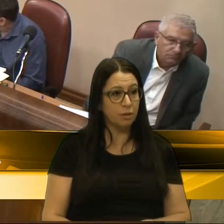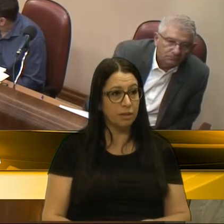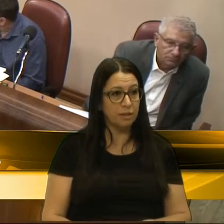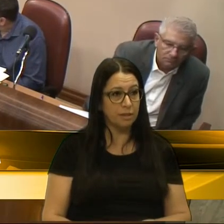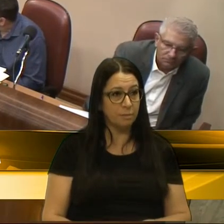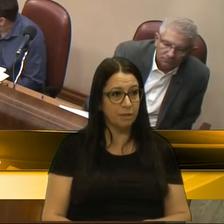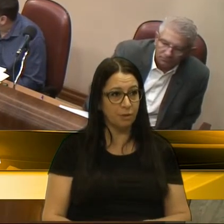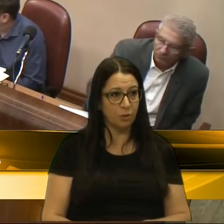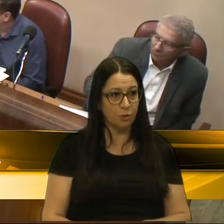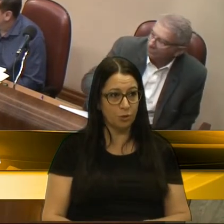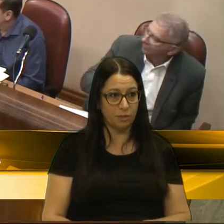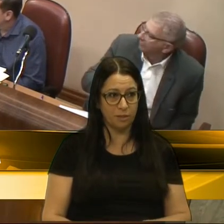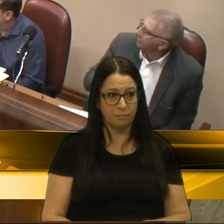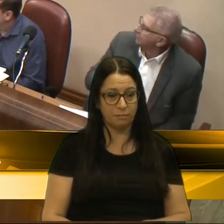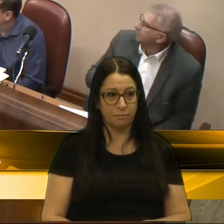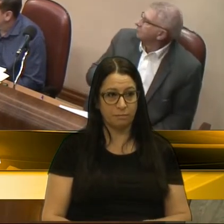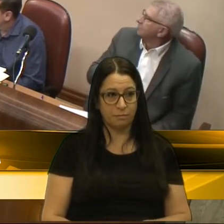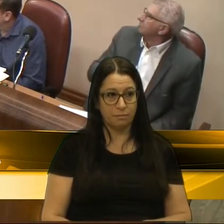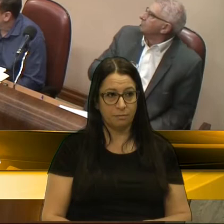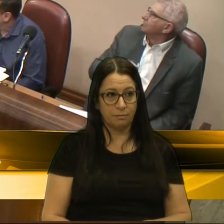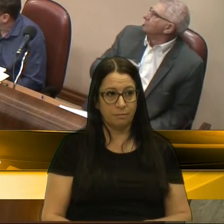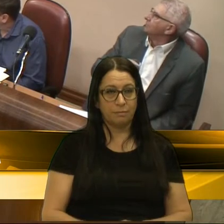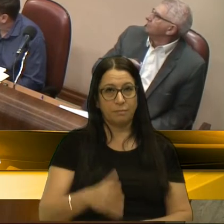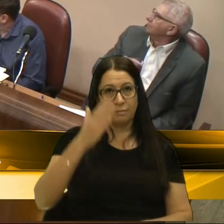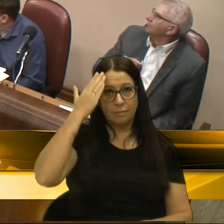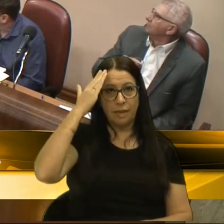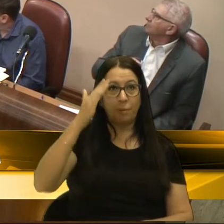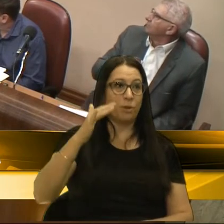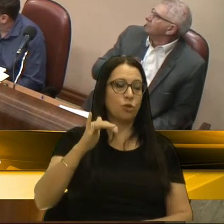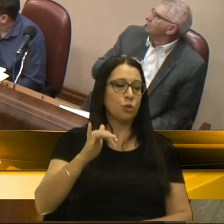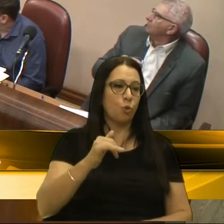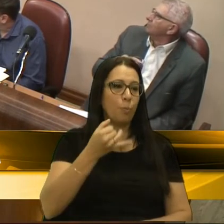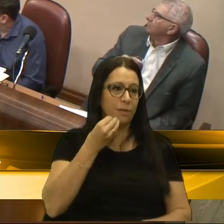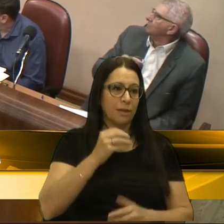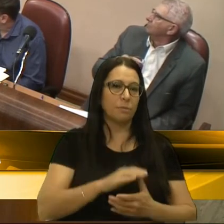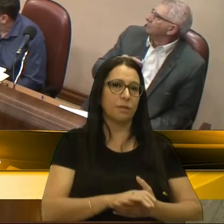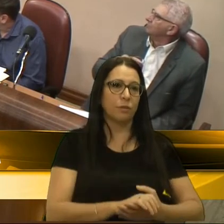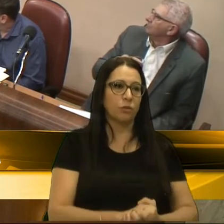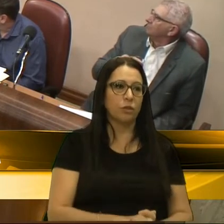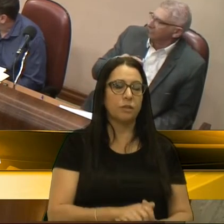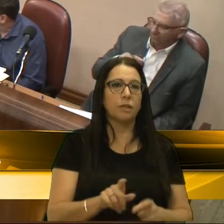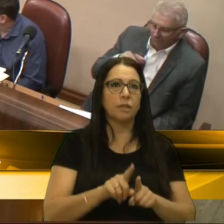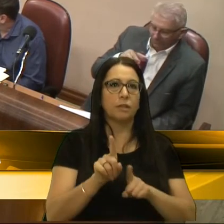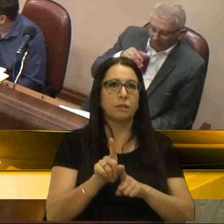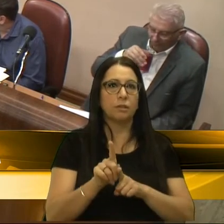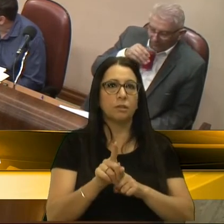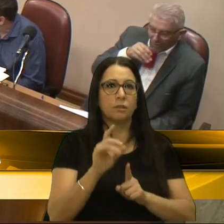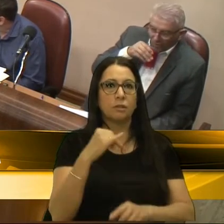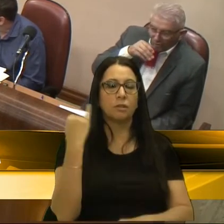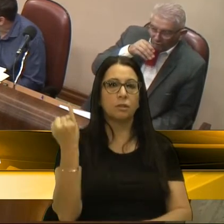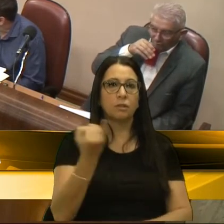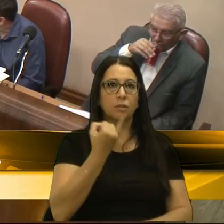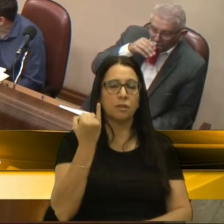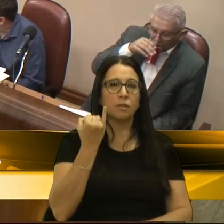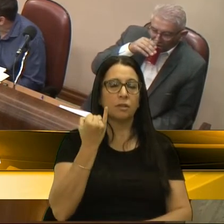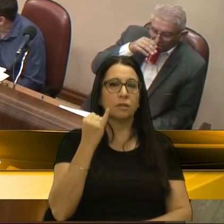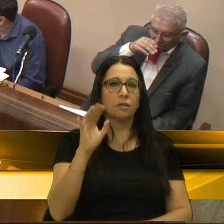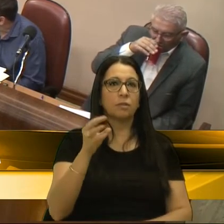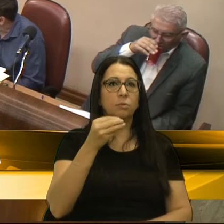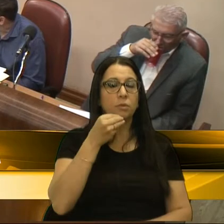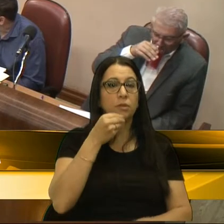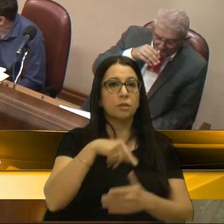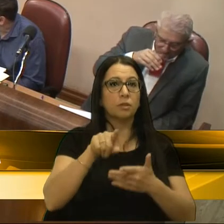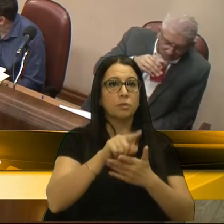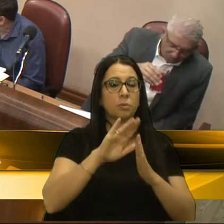Oi, primeiramente eu quero agradecer a oportunidade de estar aqui e dar bom dia a todos. É muito importante essa oportunidade porque eu